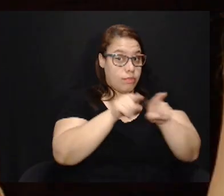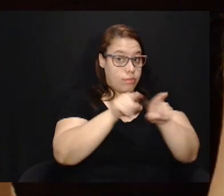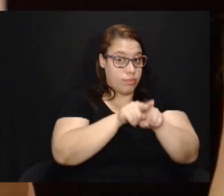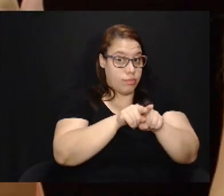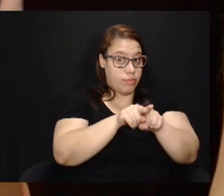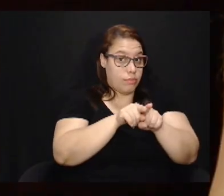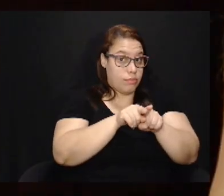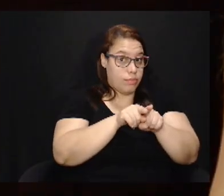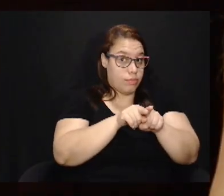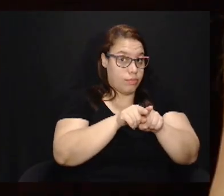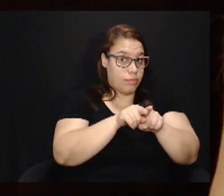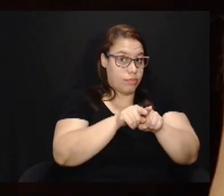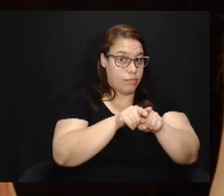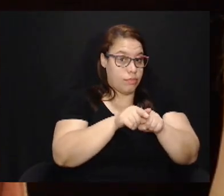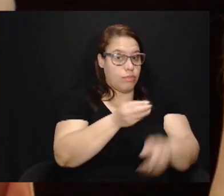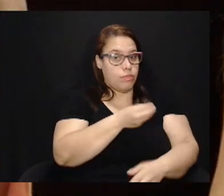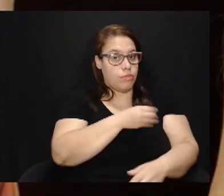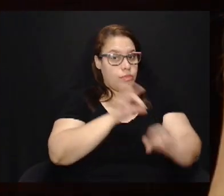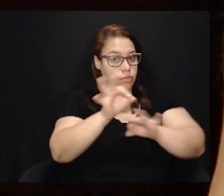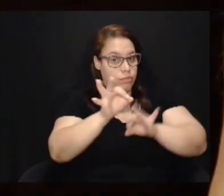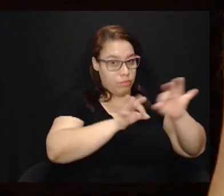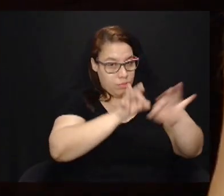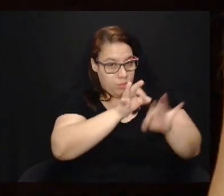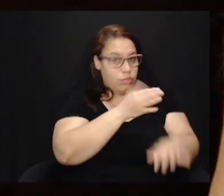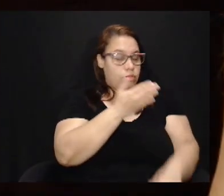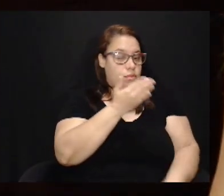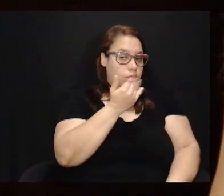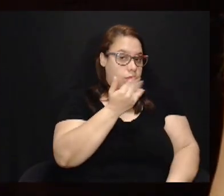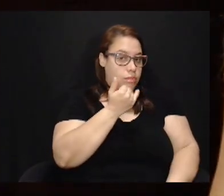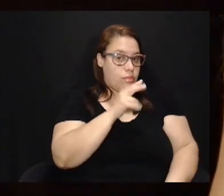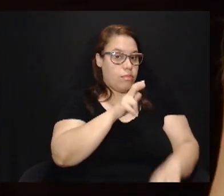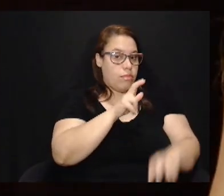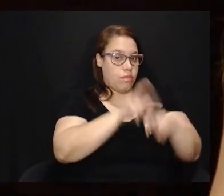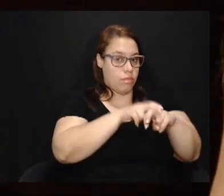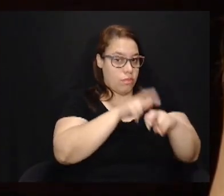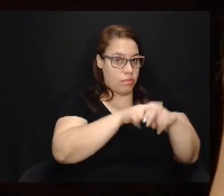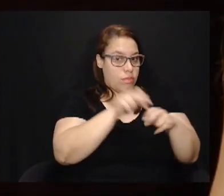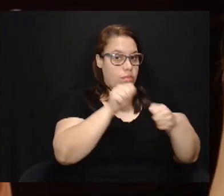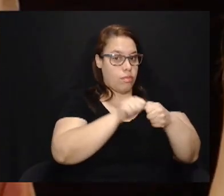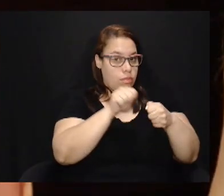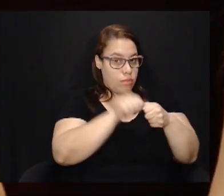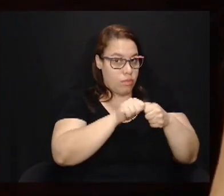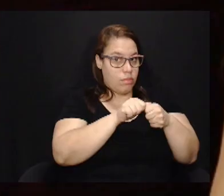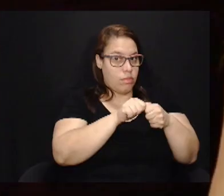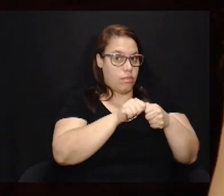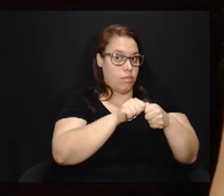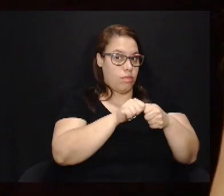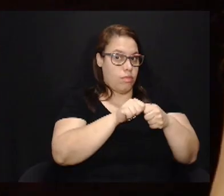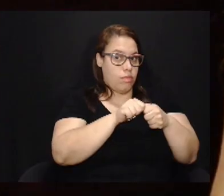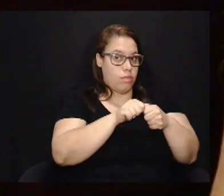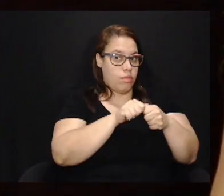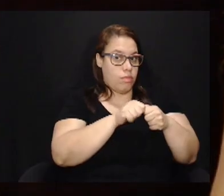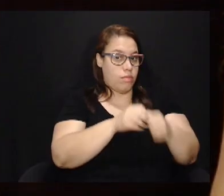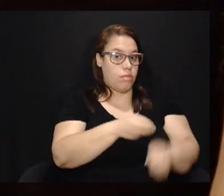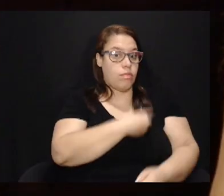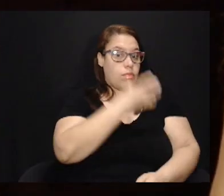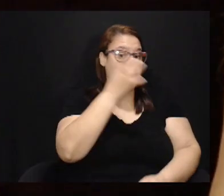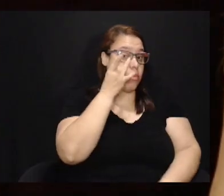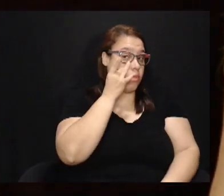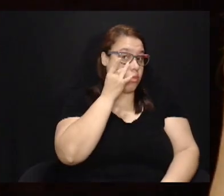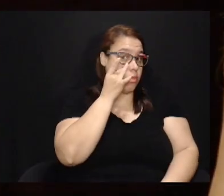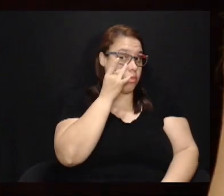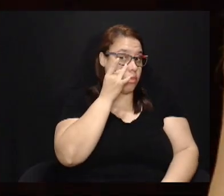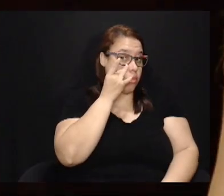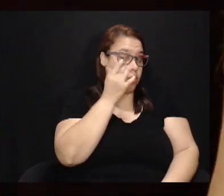convívio, né? O preparo dessa alimentação, o sentar para fazer essa alimentação, o estar presente nessa